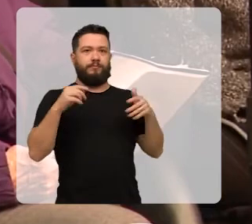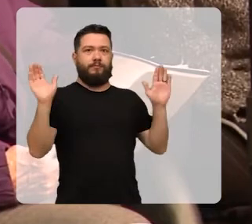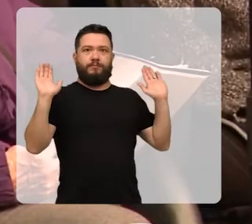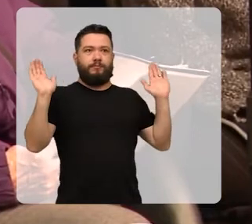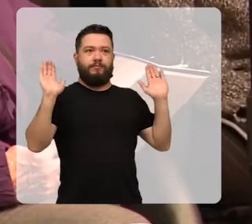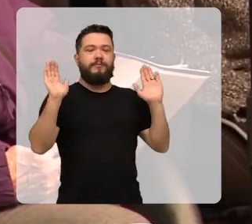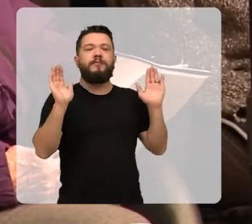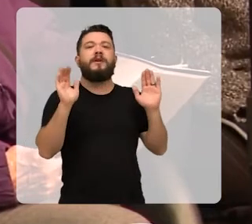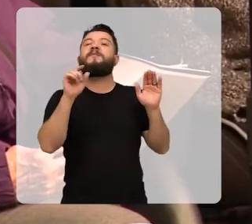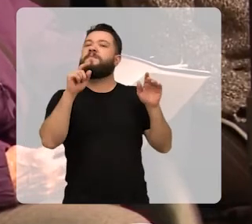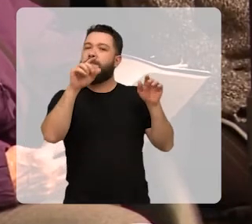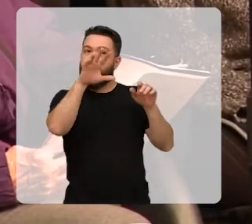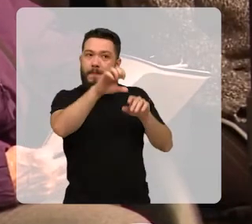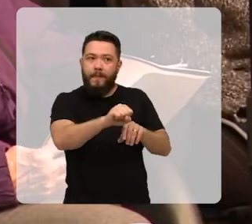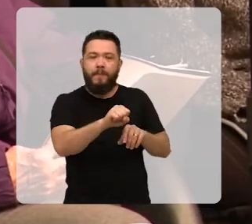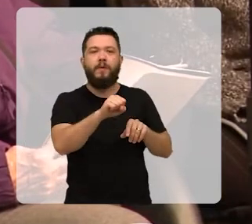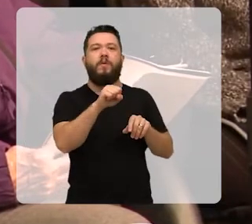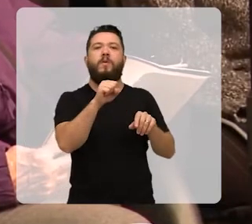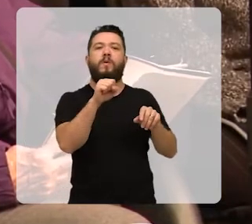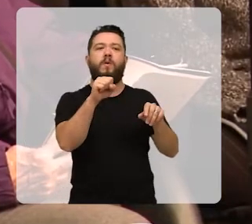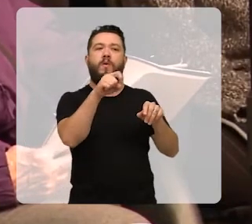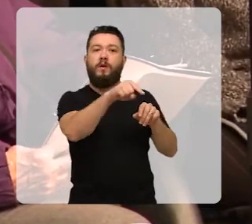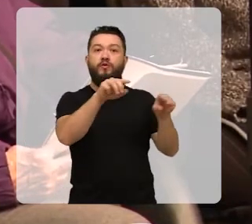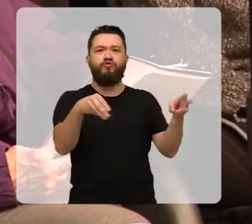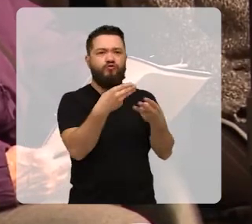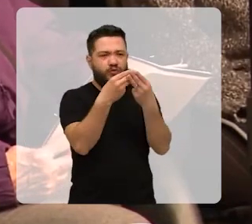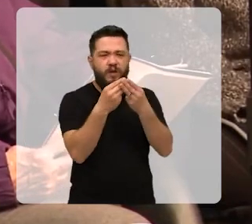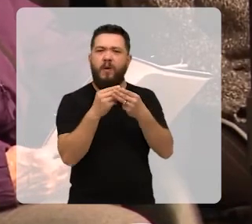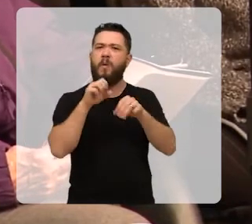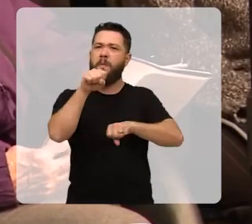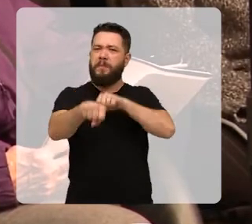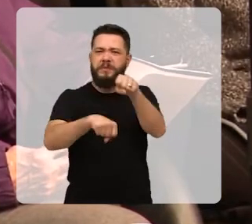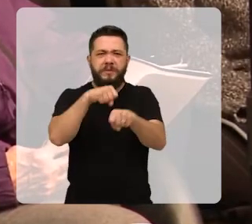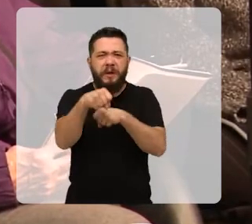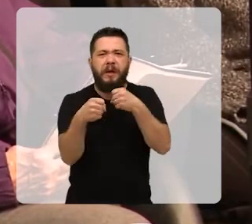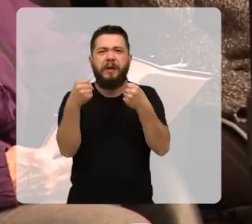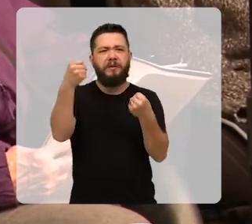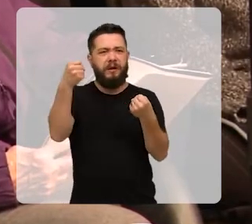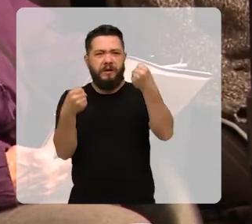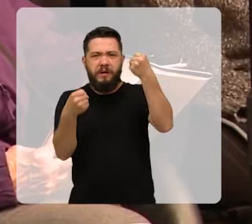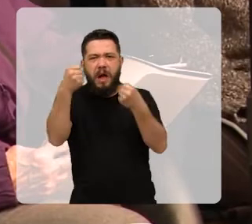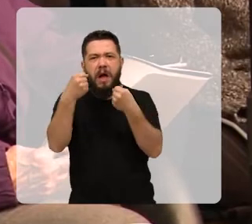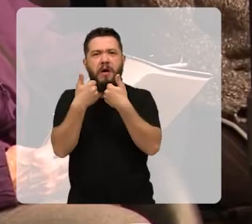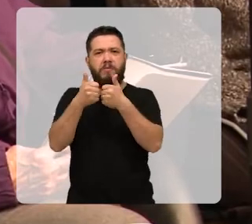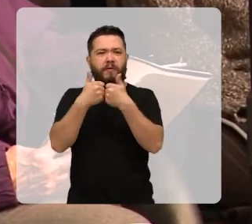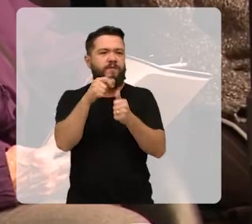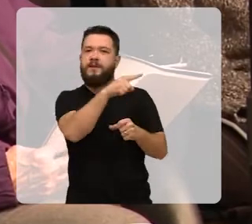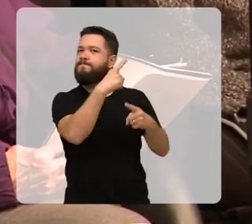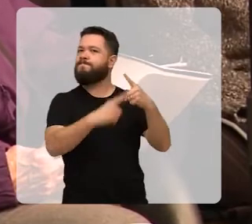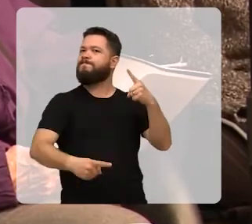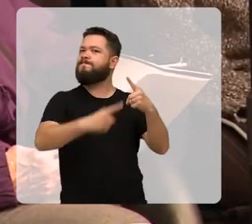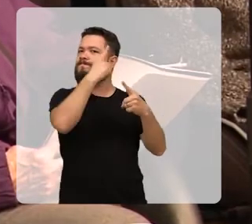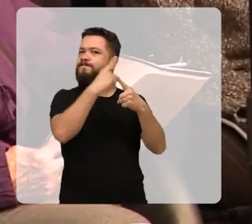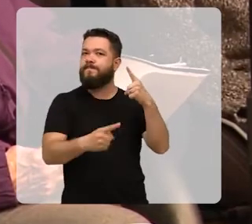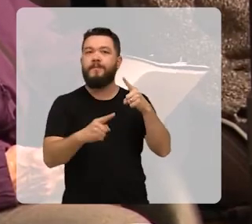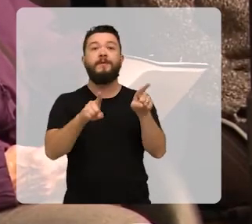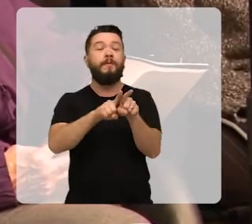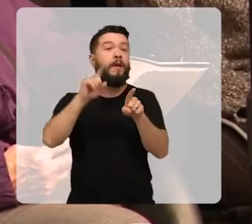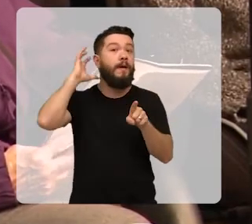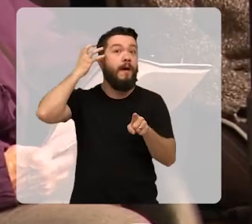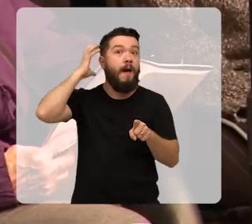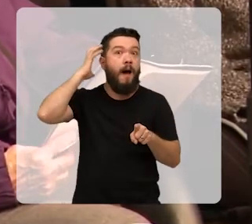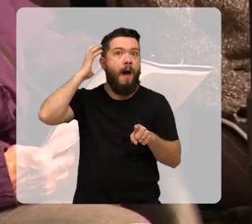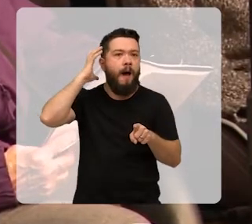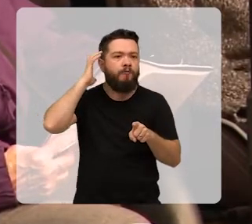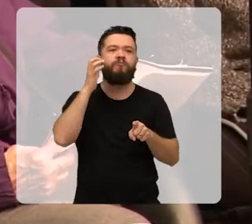bicicletas, caros e transporte público. Rádios precisavam ser entregues. Também